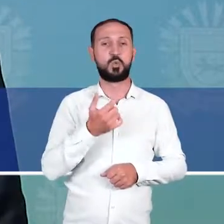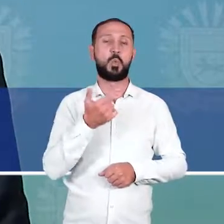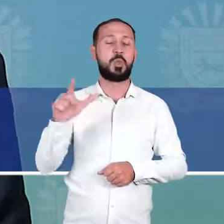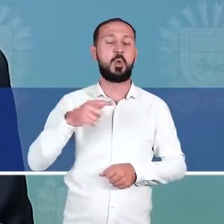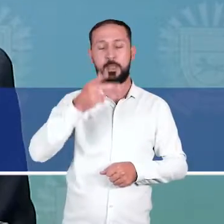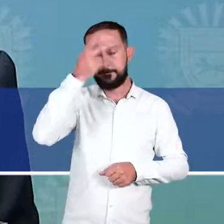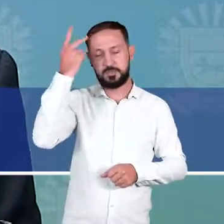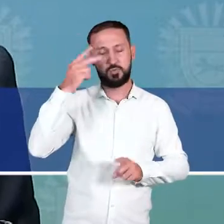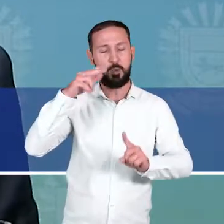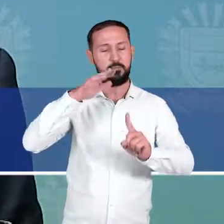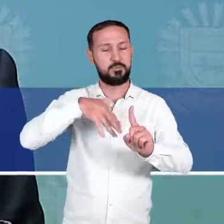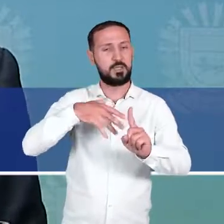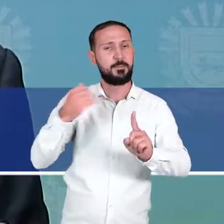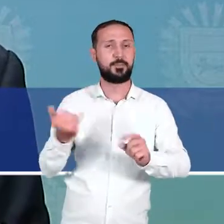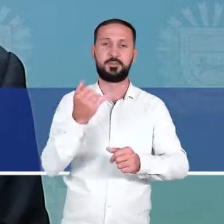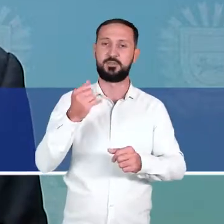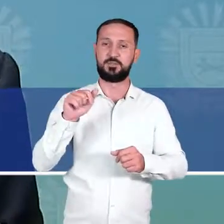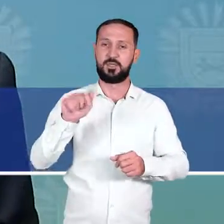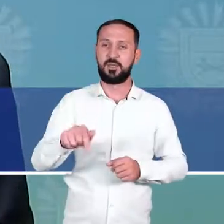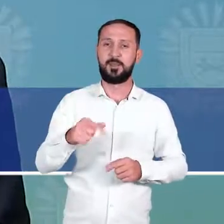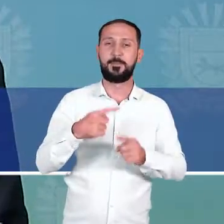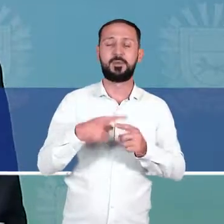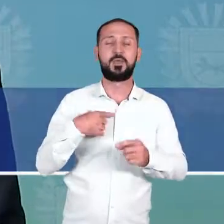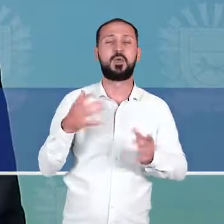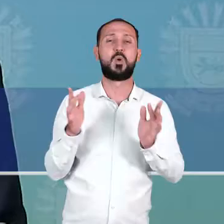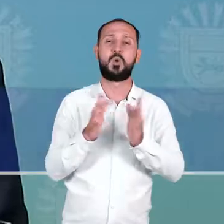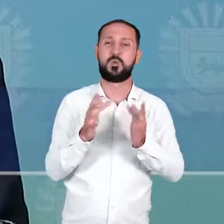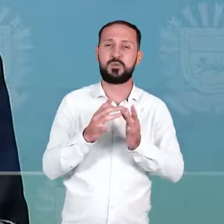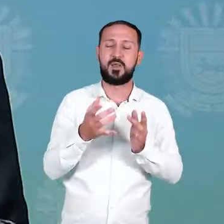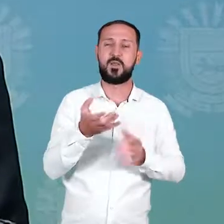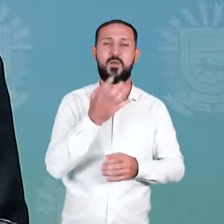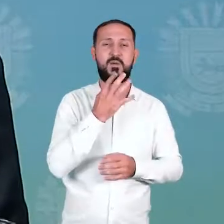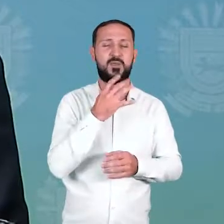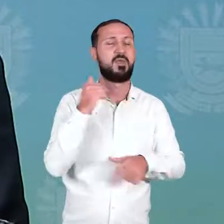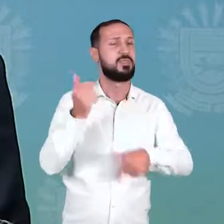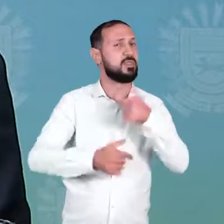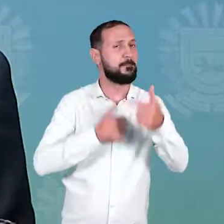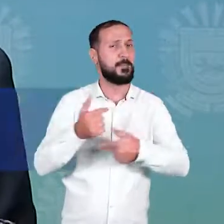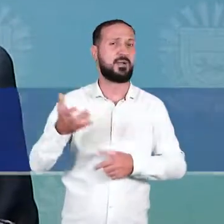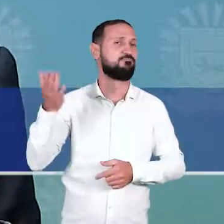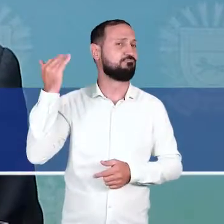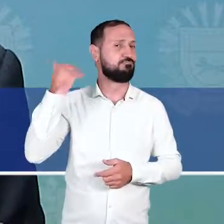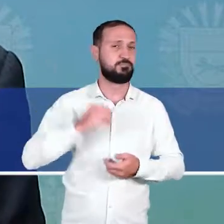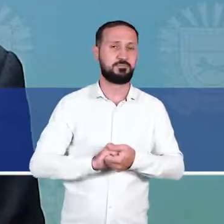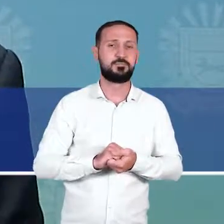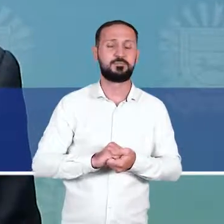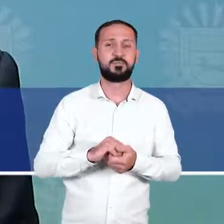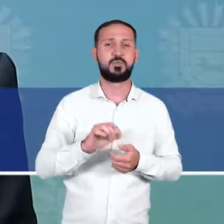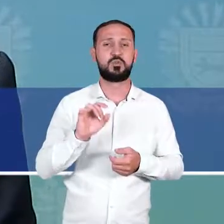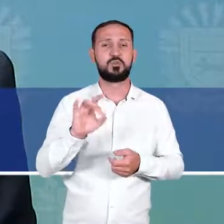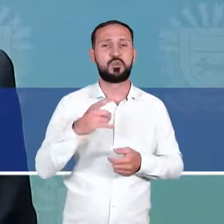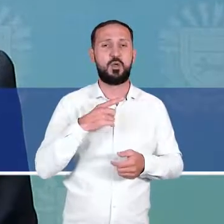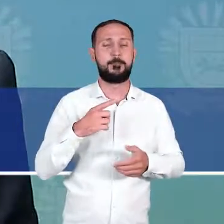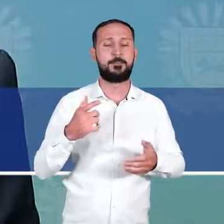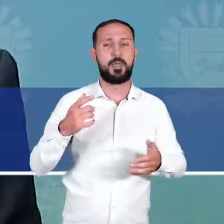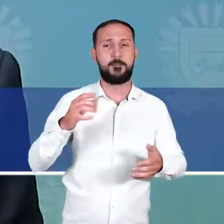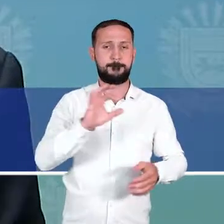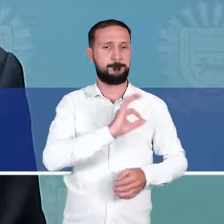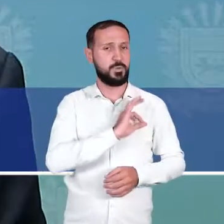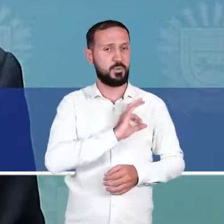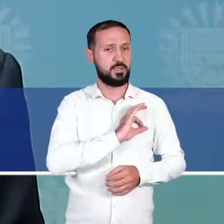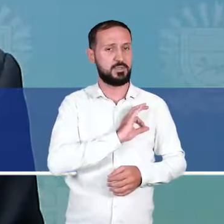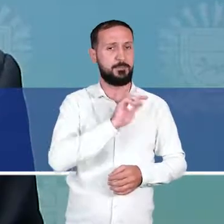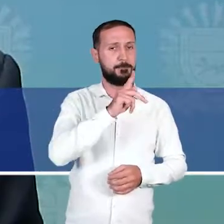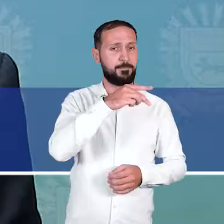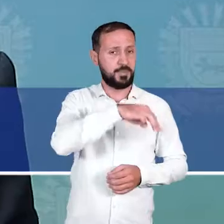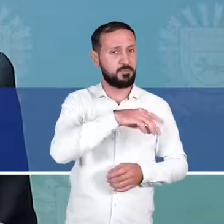temos outros heróis também que são merecedores, mas esse pela convivência e pelo trabalho que ele prestava, né, não só a Polícia Militar, mas